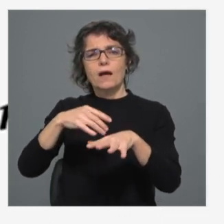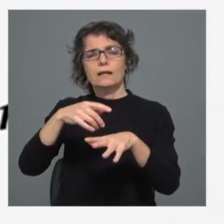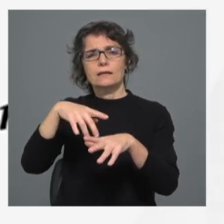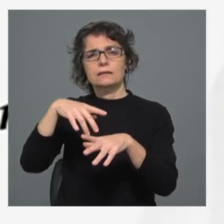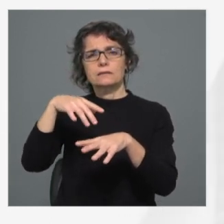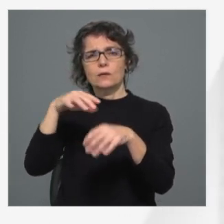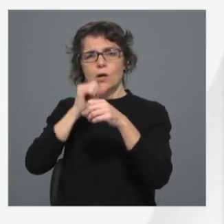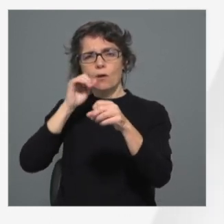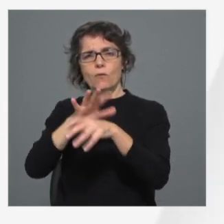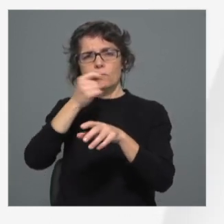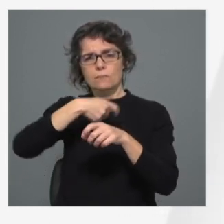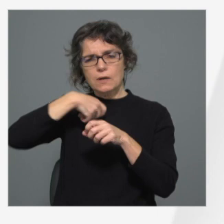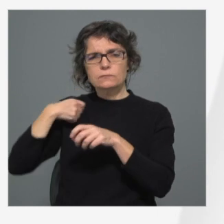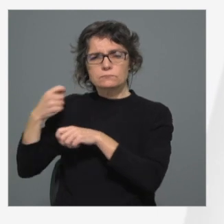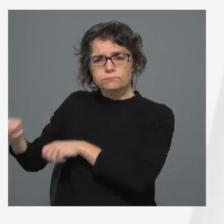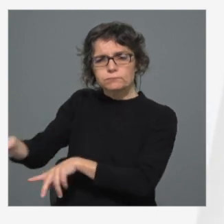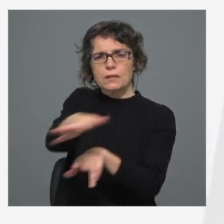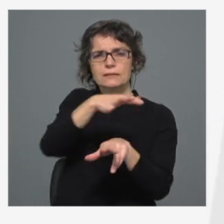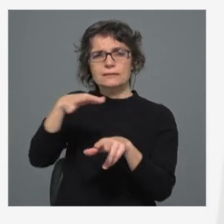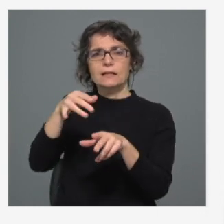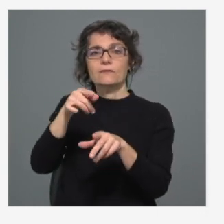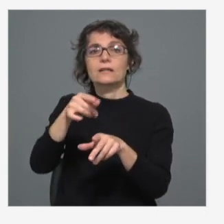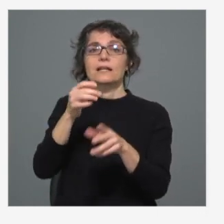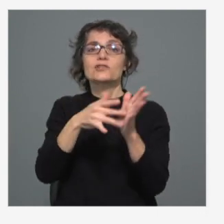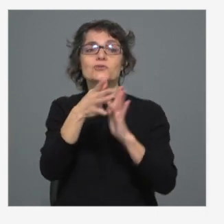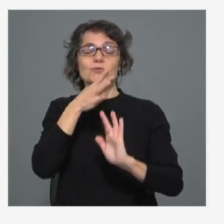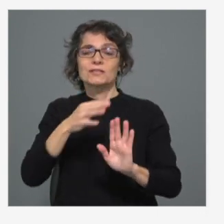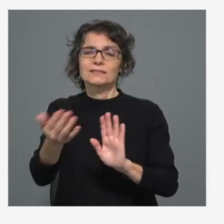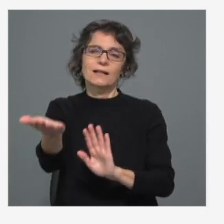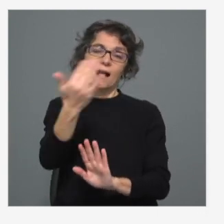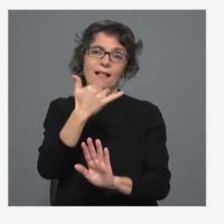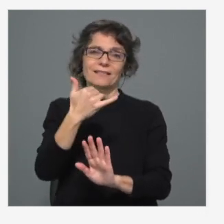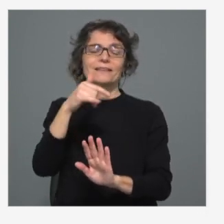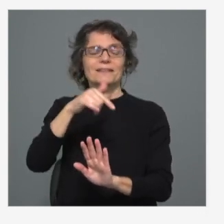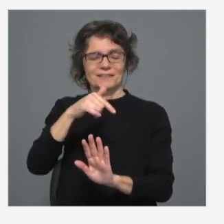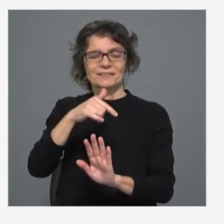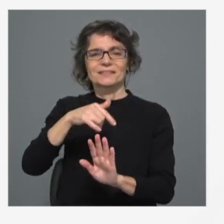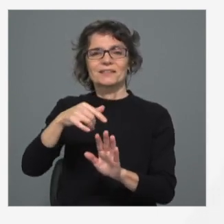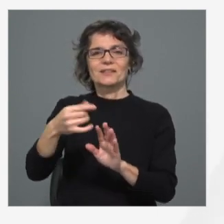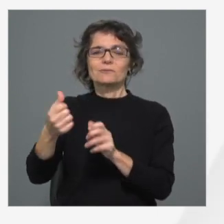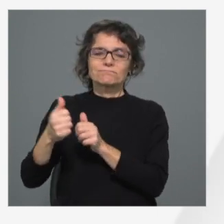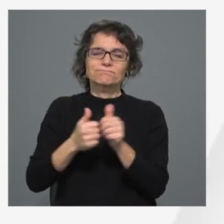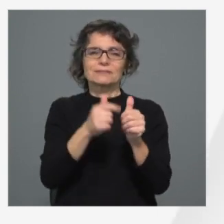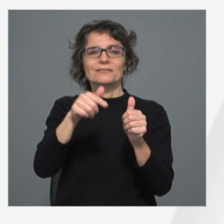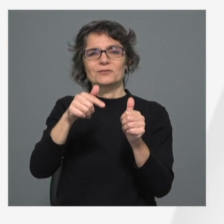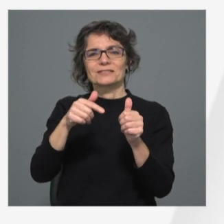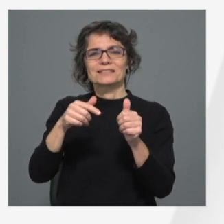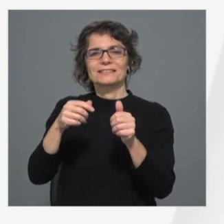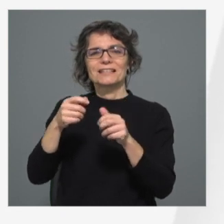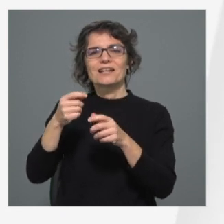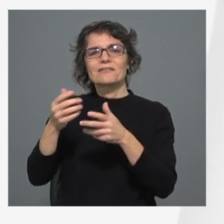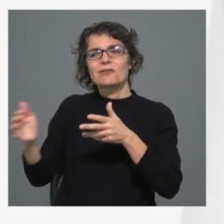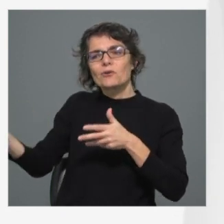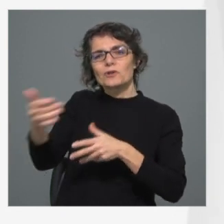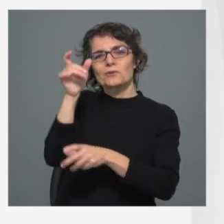pescadores. Disse-lhes Jesus: vinde e segui-me, e farei de vós pescadores de homens. Eles